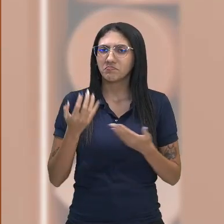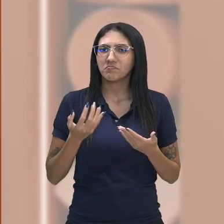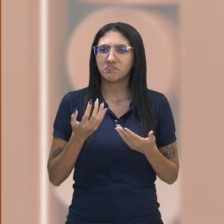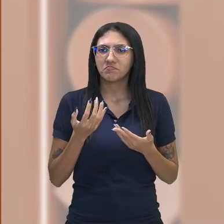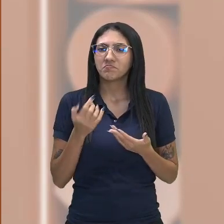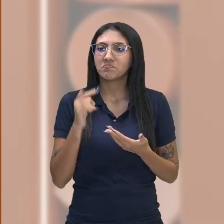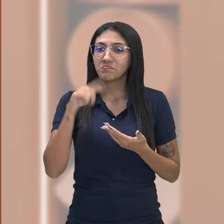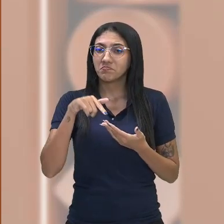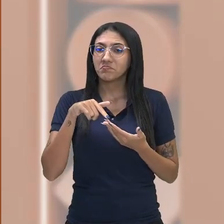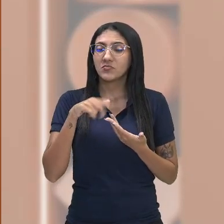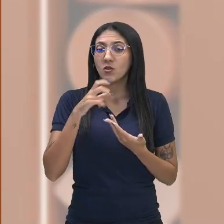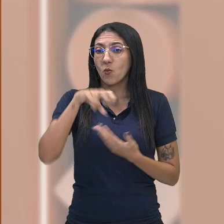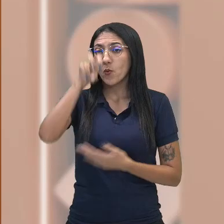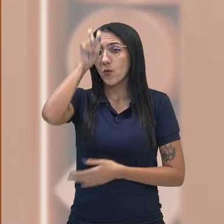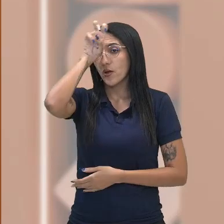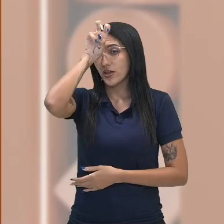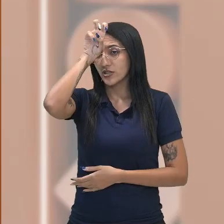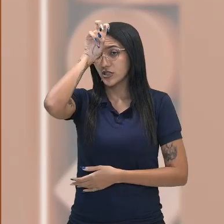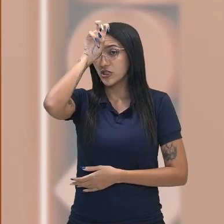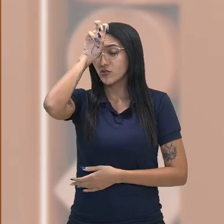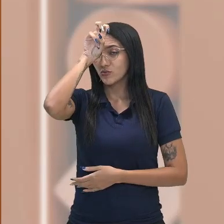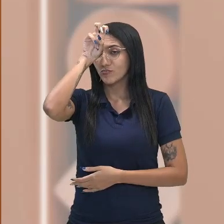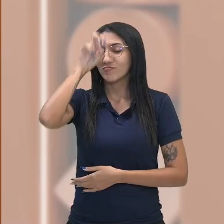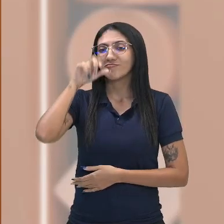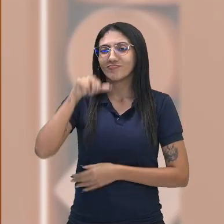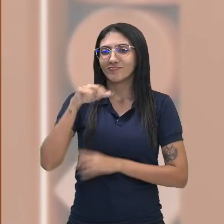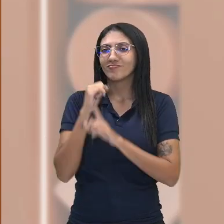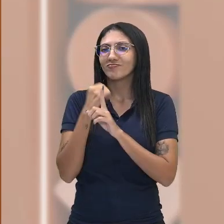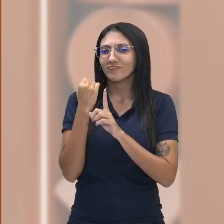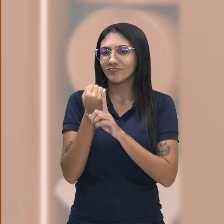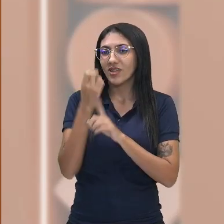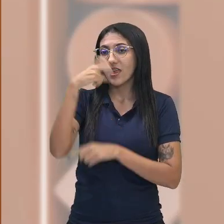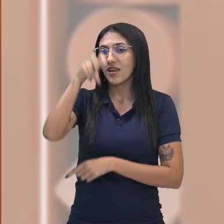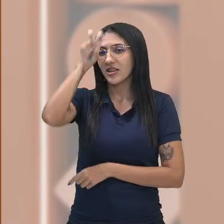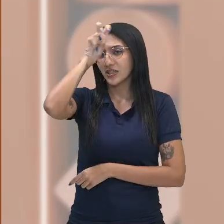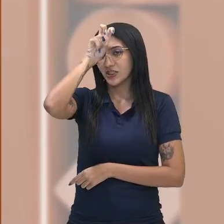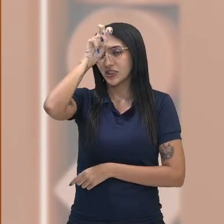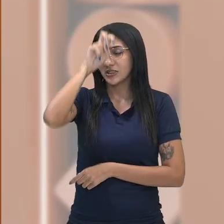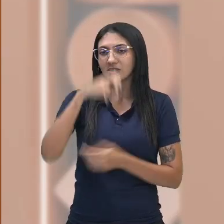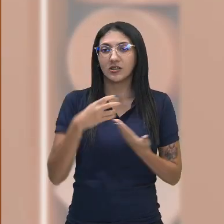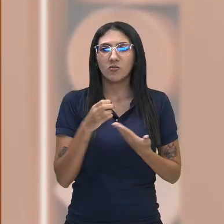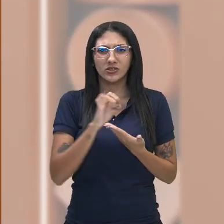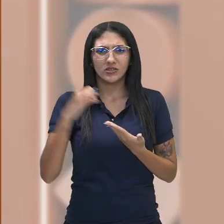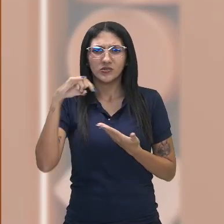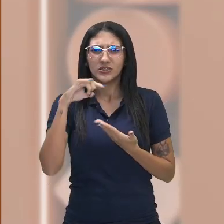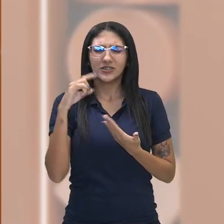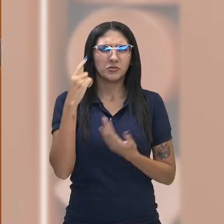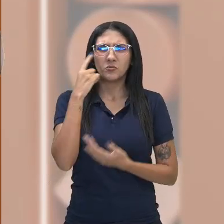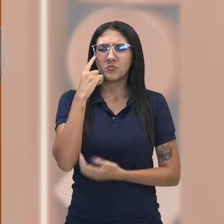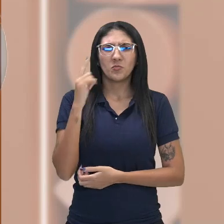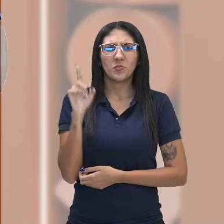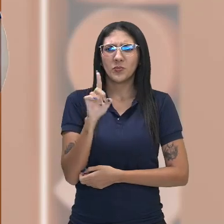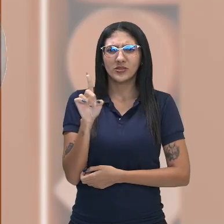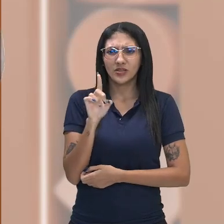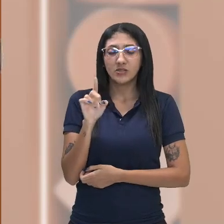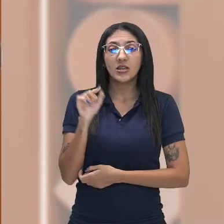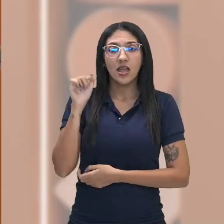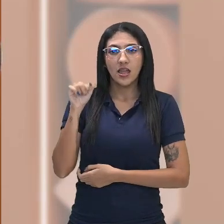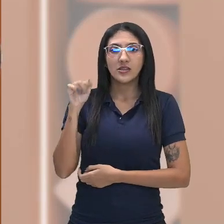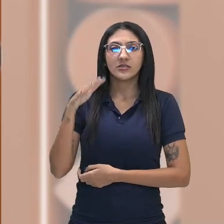Foi o Egito, tá bom? A civilização egípcia, se você ainda não se tocou, também se